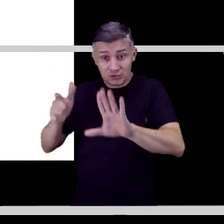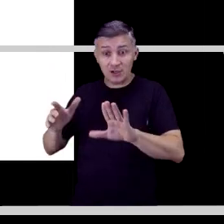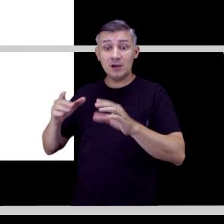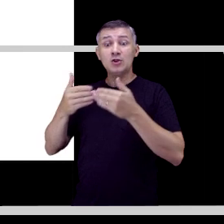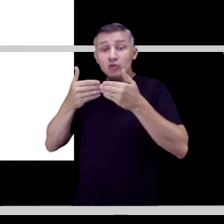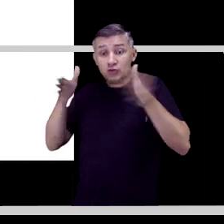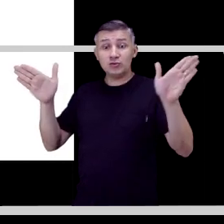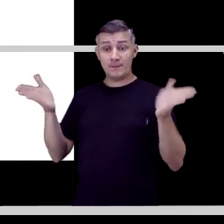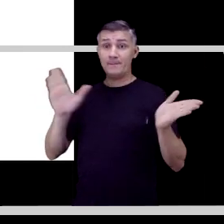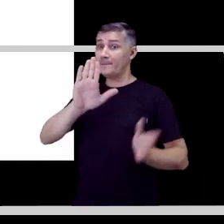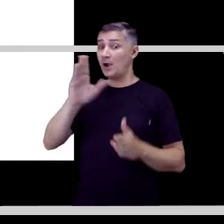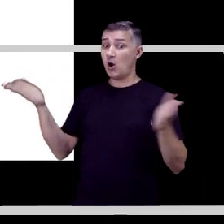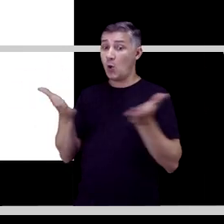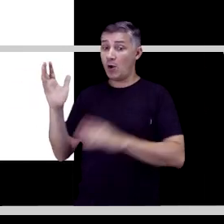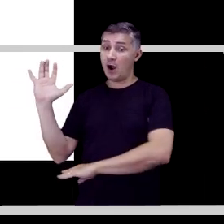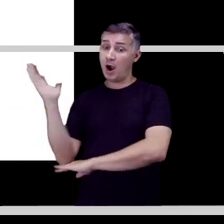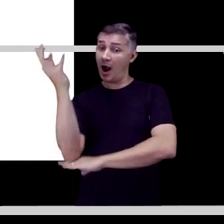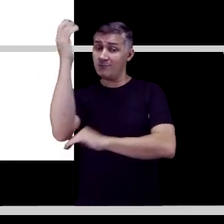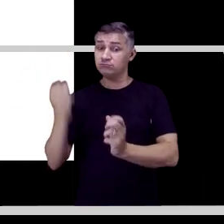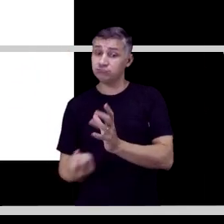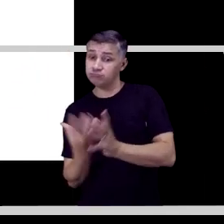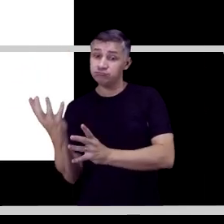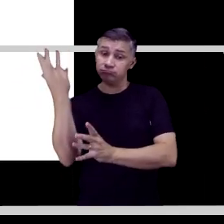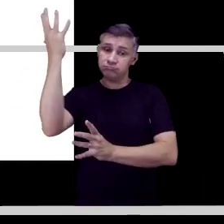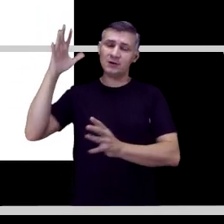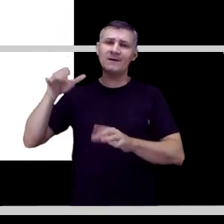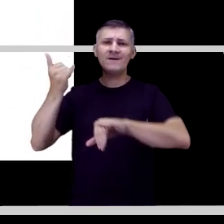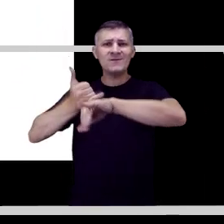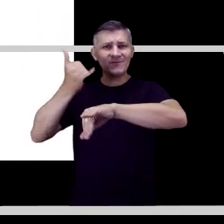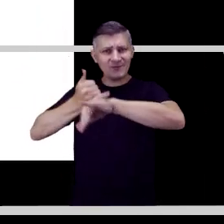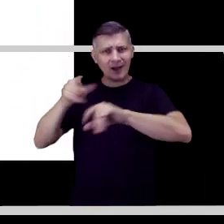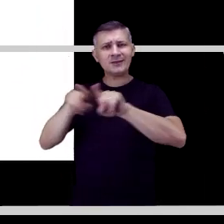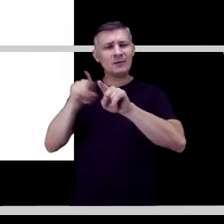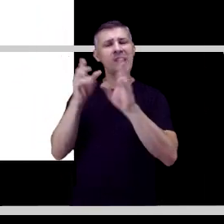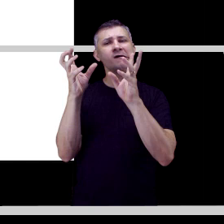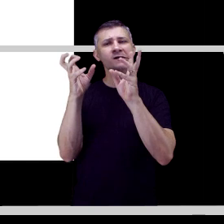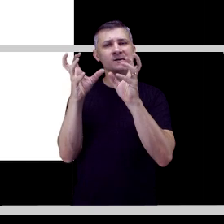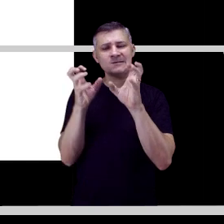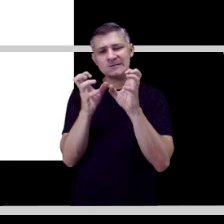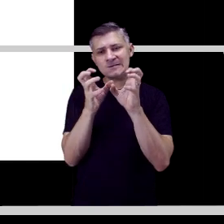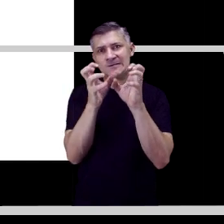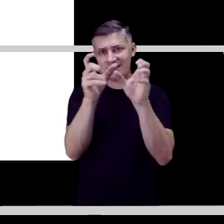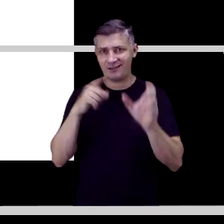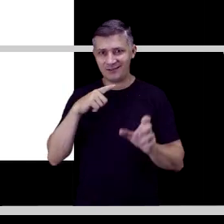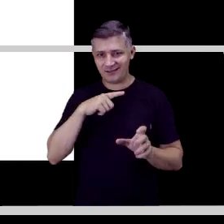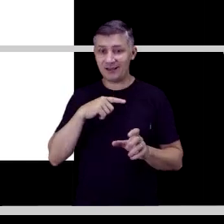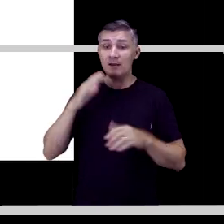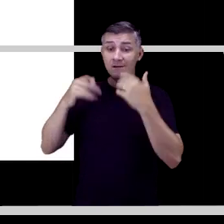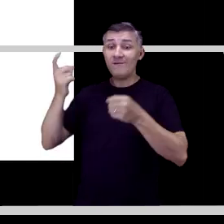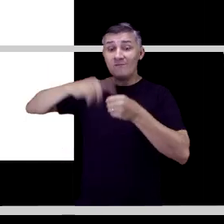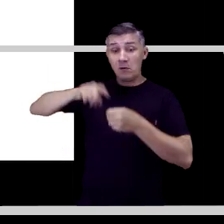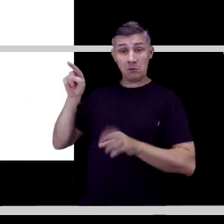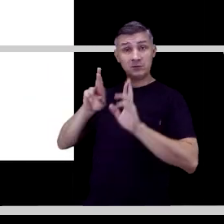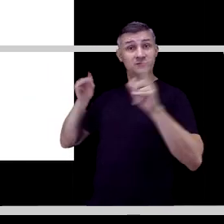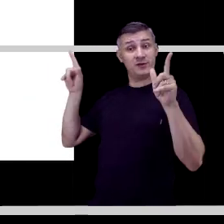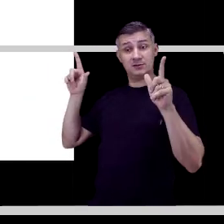consegue ver aqui as marcas das soldas. Essa foto foi tirada logo que a galeria foi inaugurada, mas hoje a mata